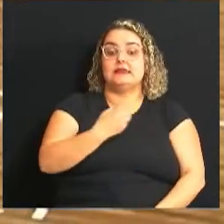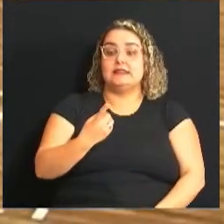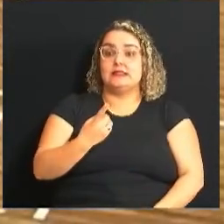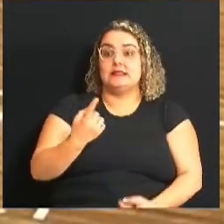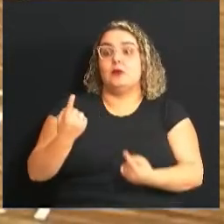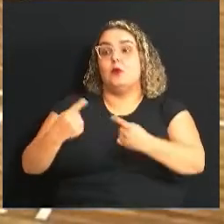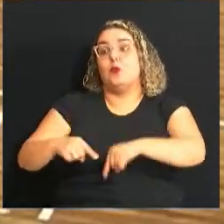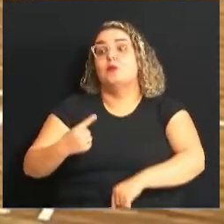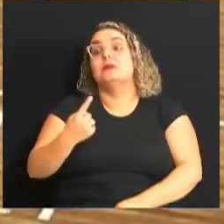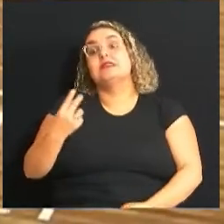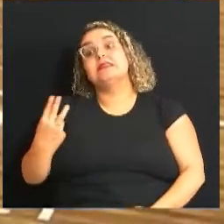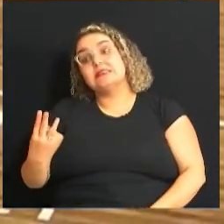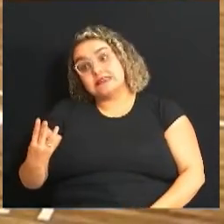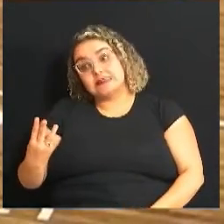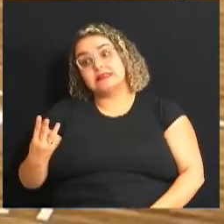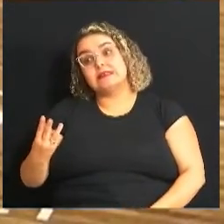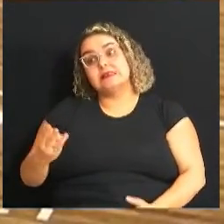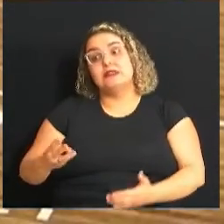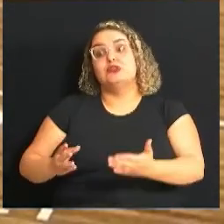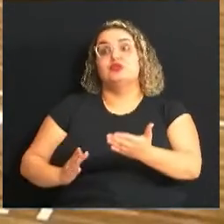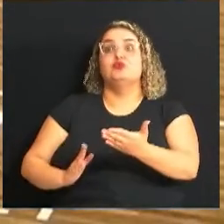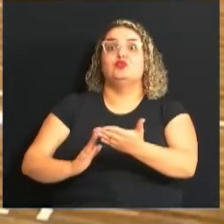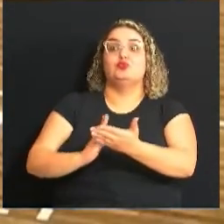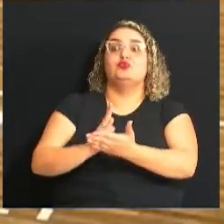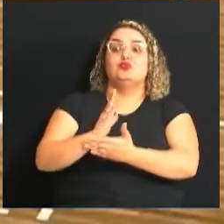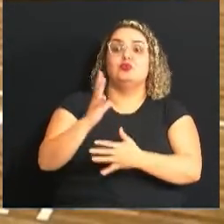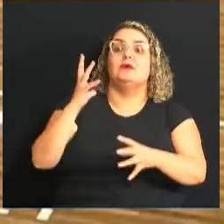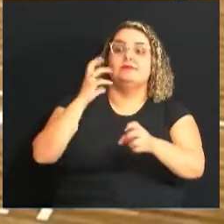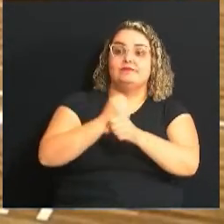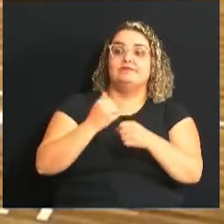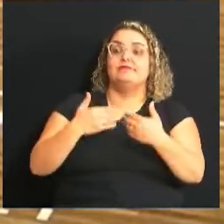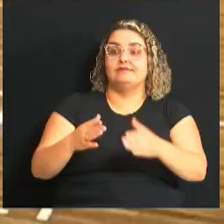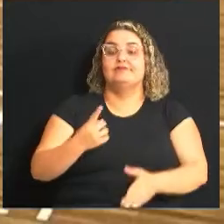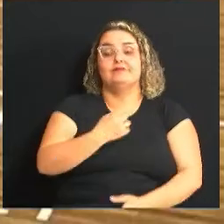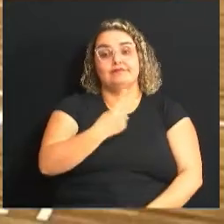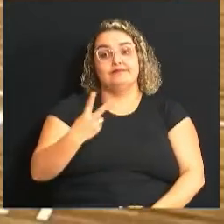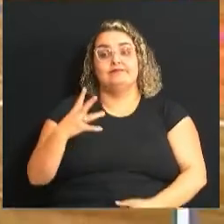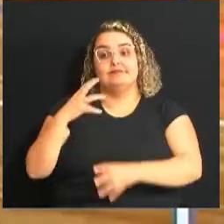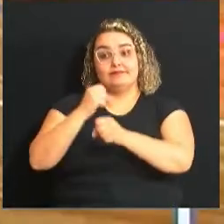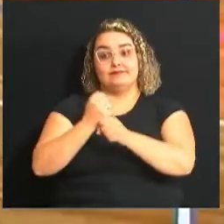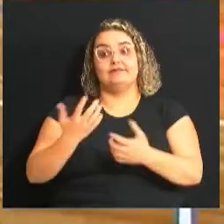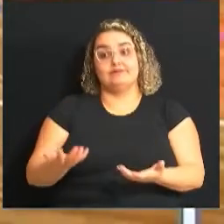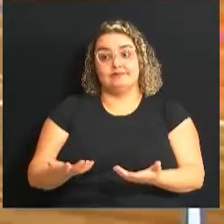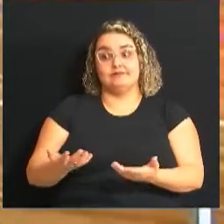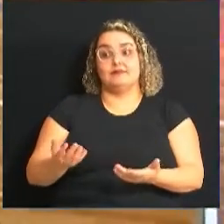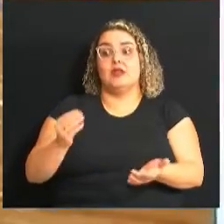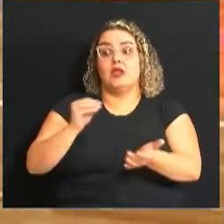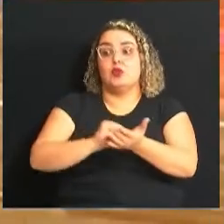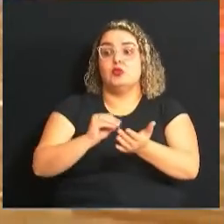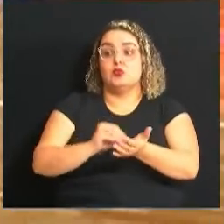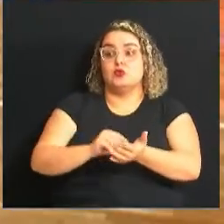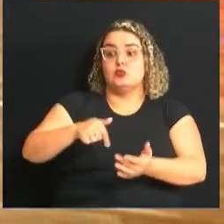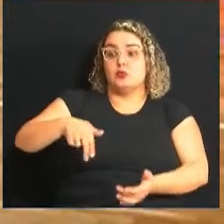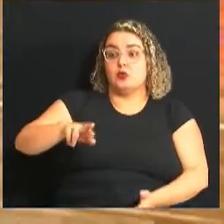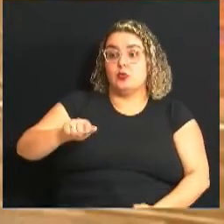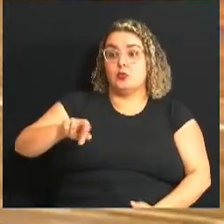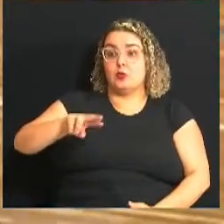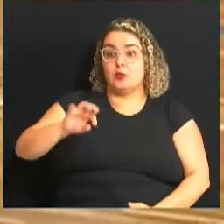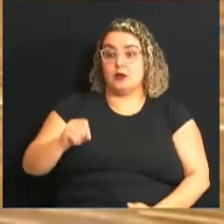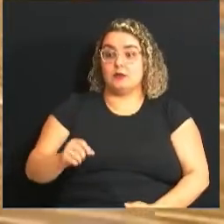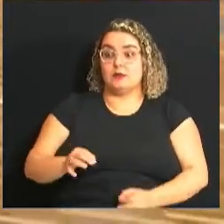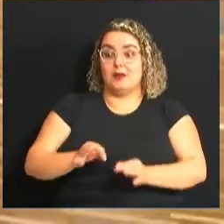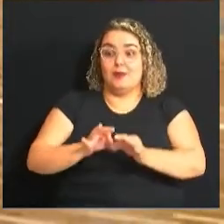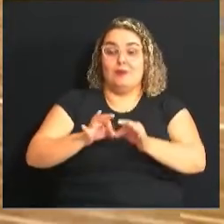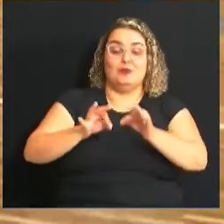31-13 e dispararam no placar, abrindo 12 pontos. No último quarto, a distância só